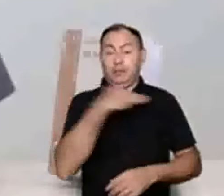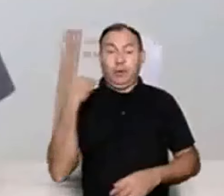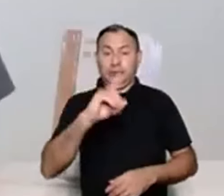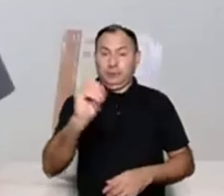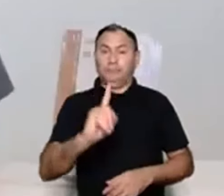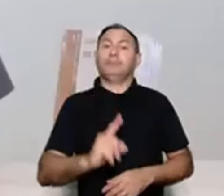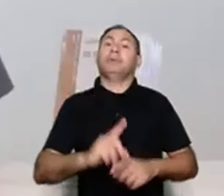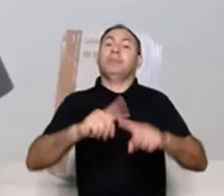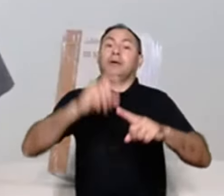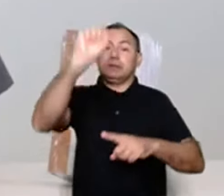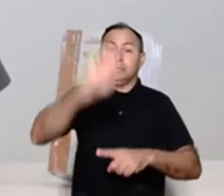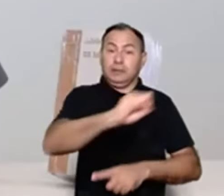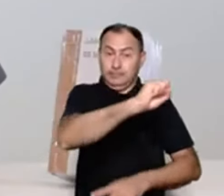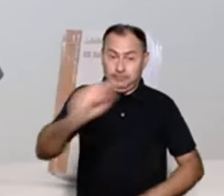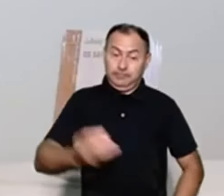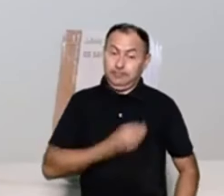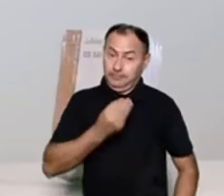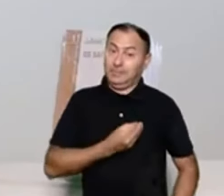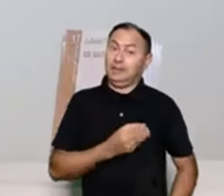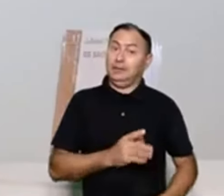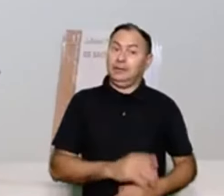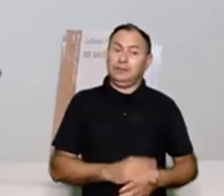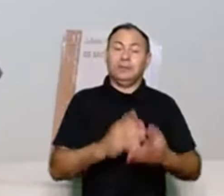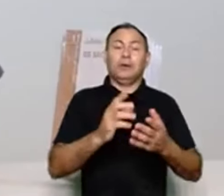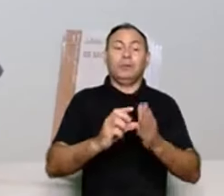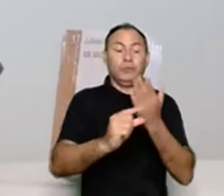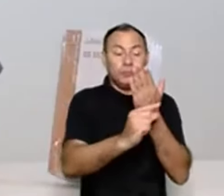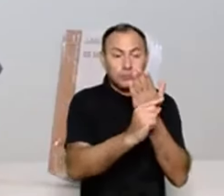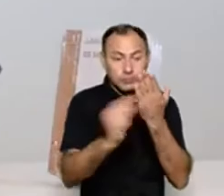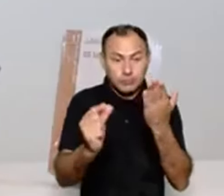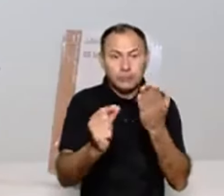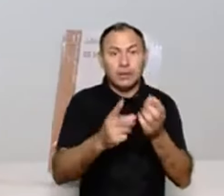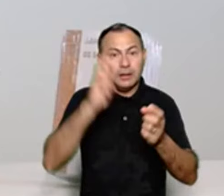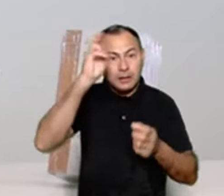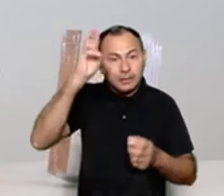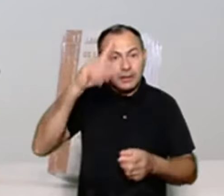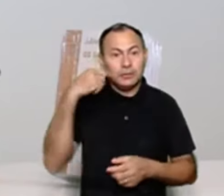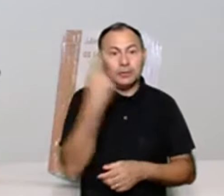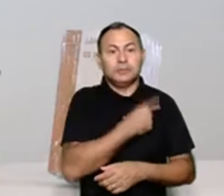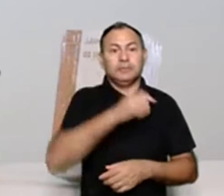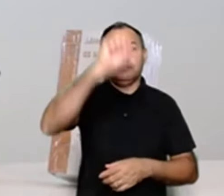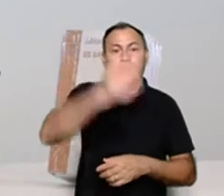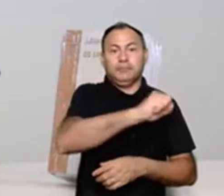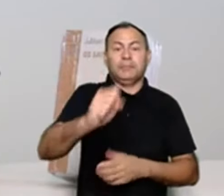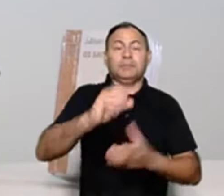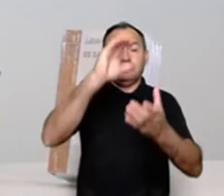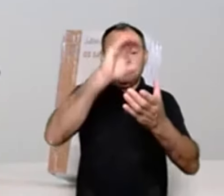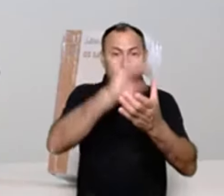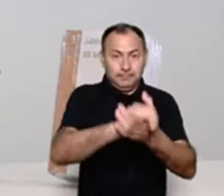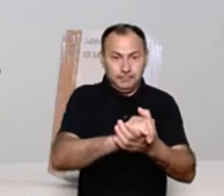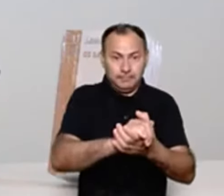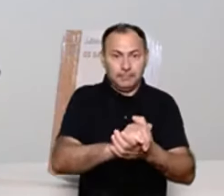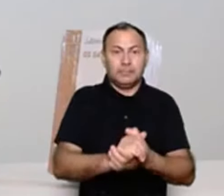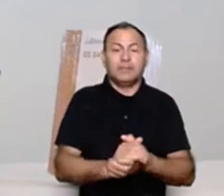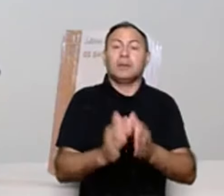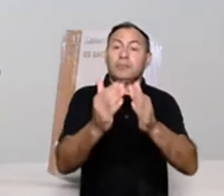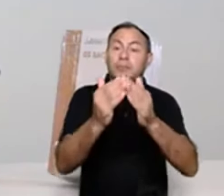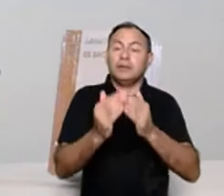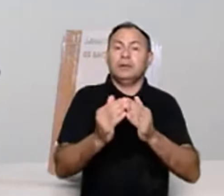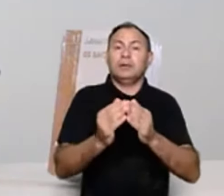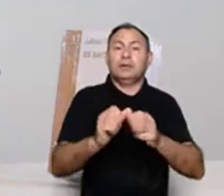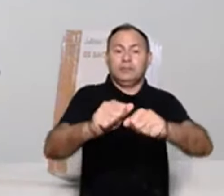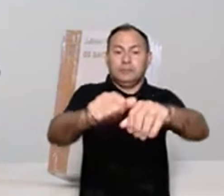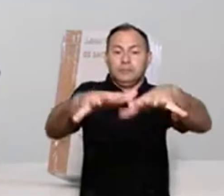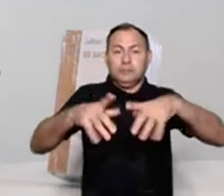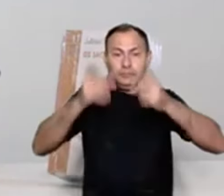mas do sacramento da vida. Enfim, o autor recorda para nós sobre o sacramento do matrimônio, que foi um pedido